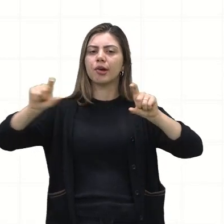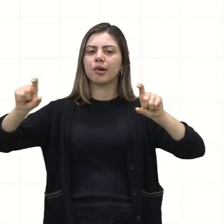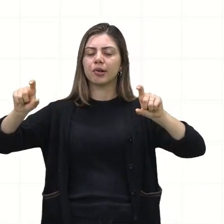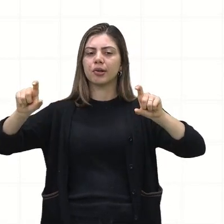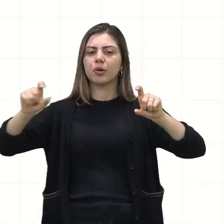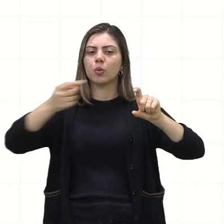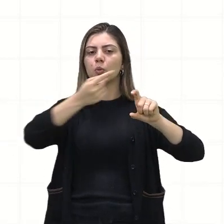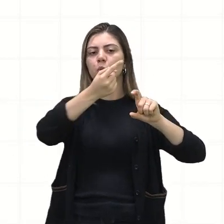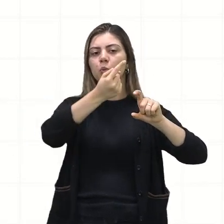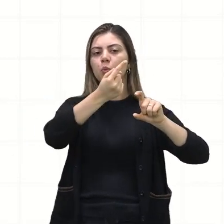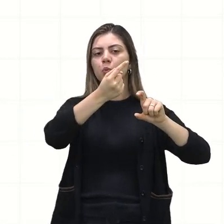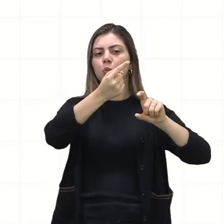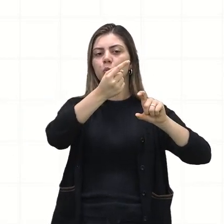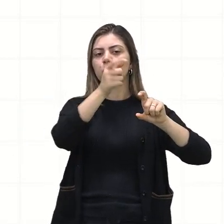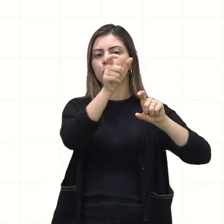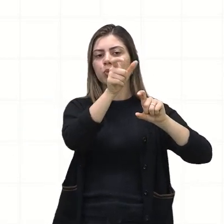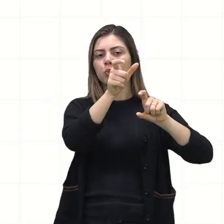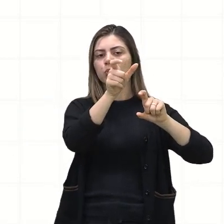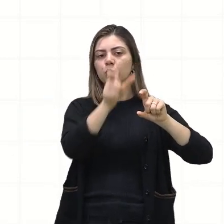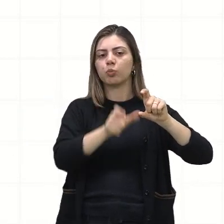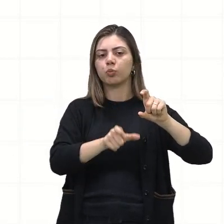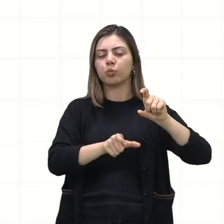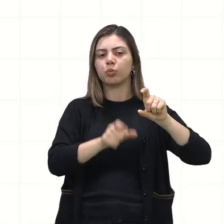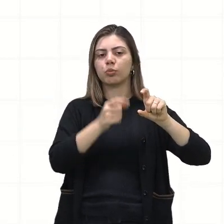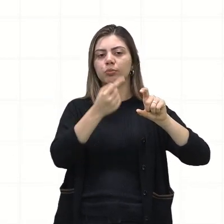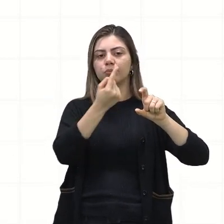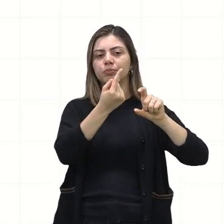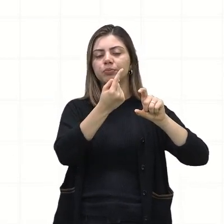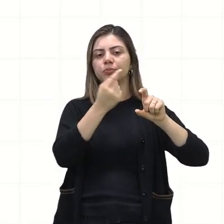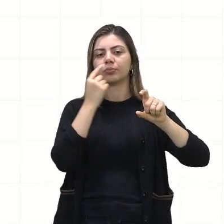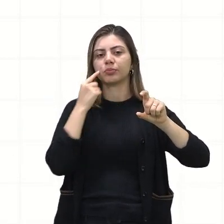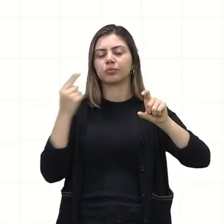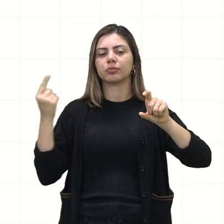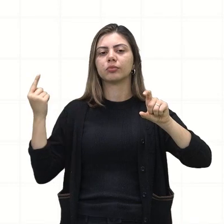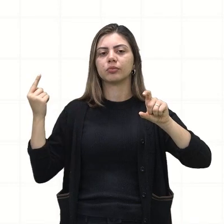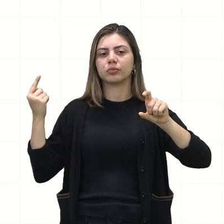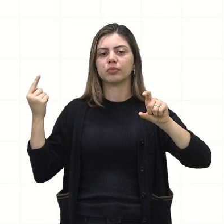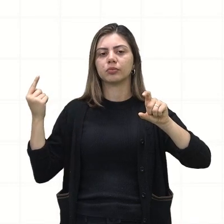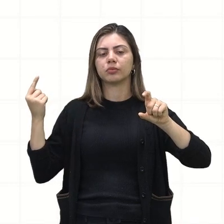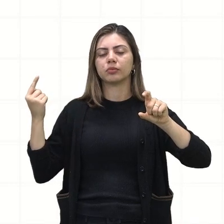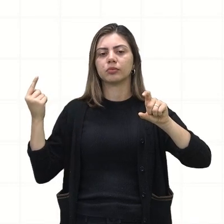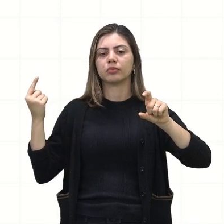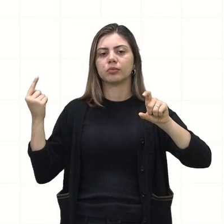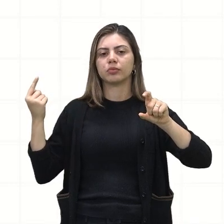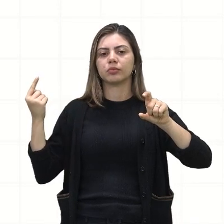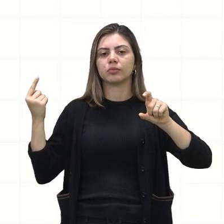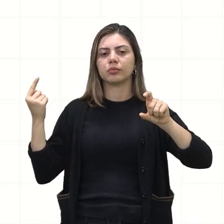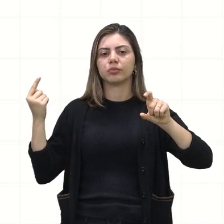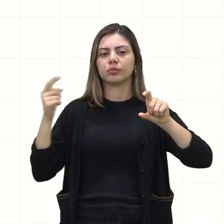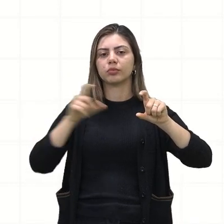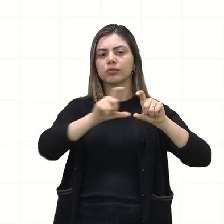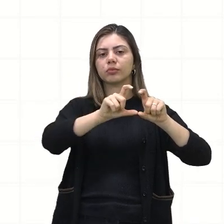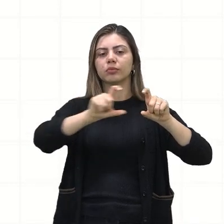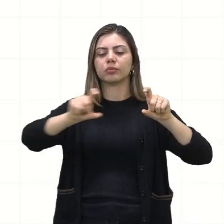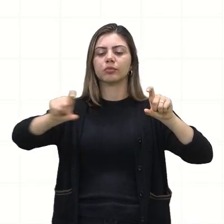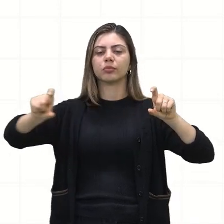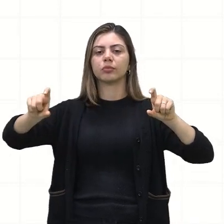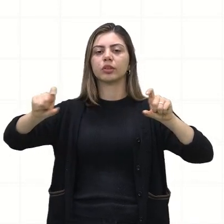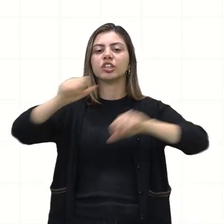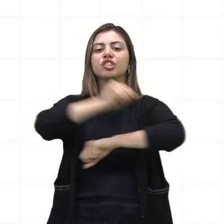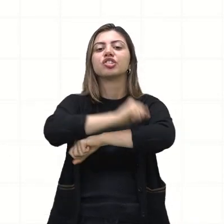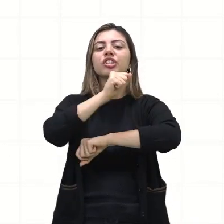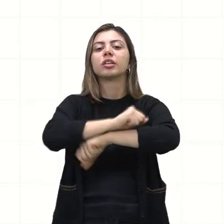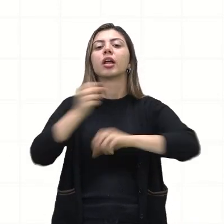a linha 1, ó, linha número 1, né? Aqui, ó, ela tem 1, 2,